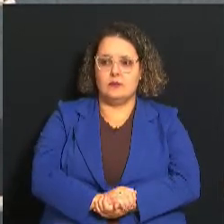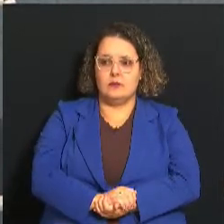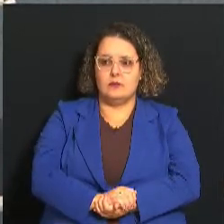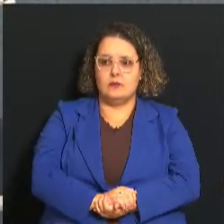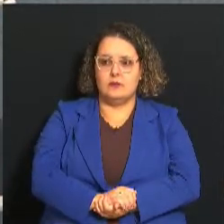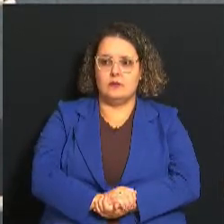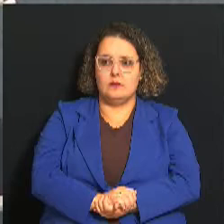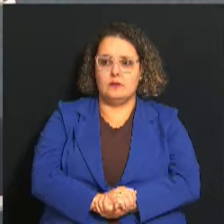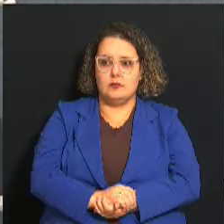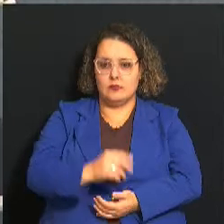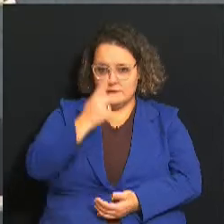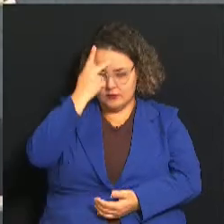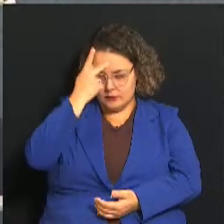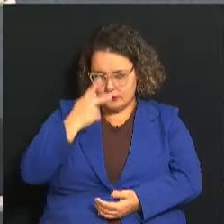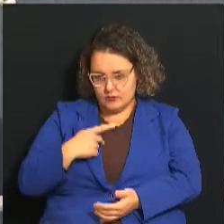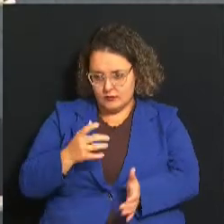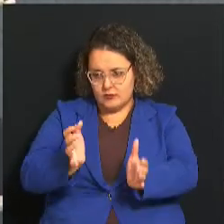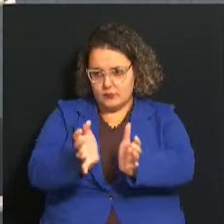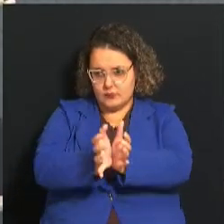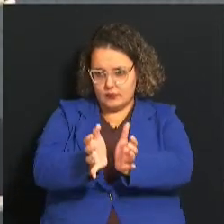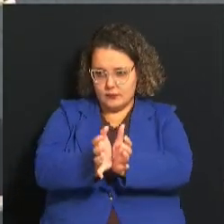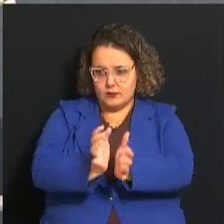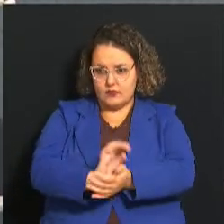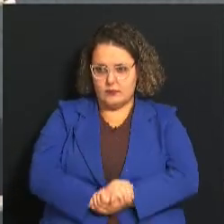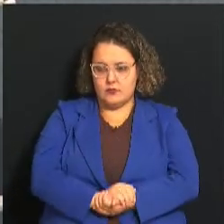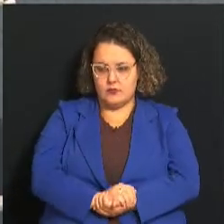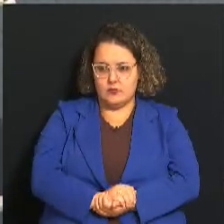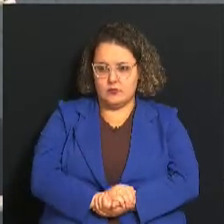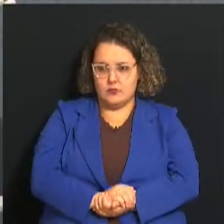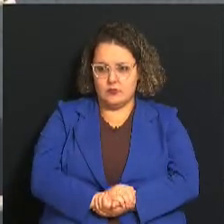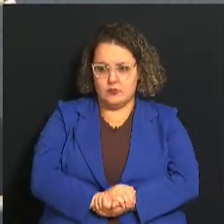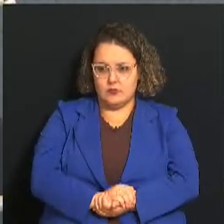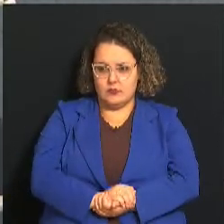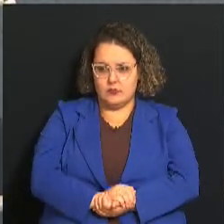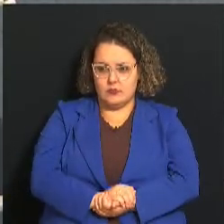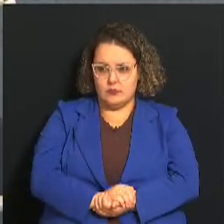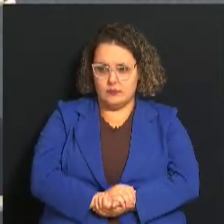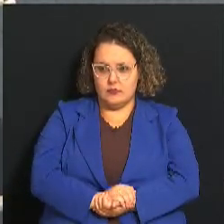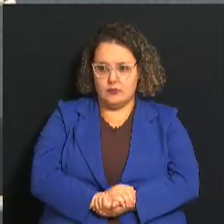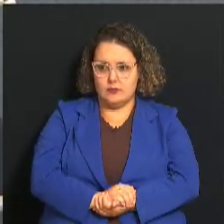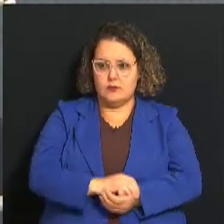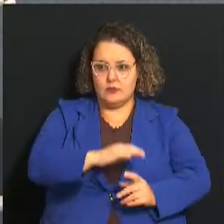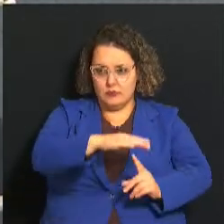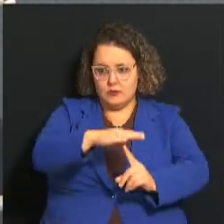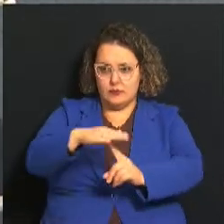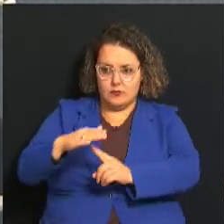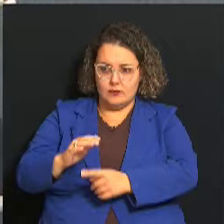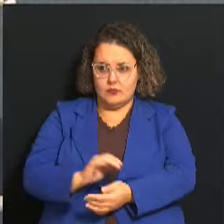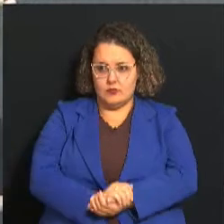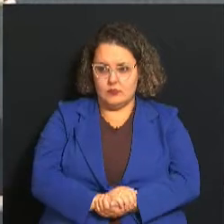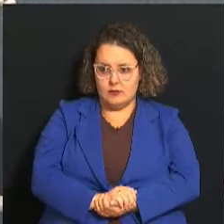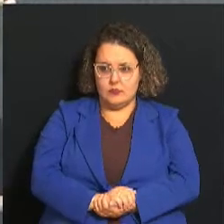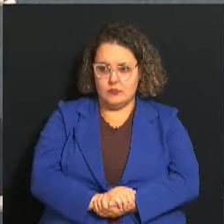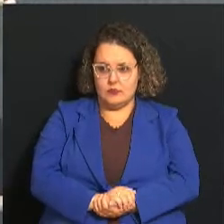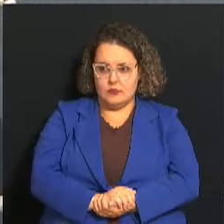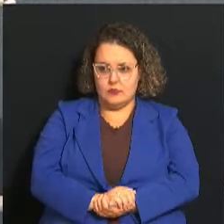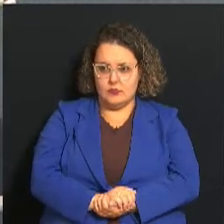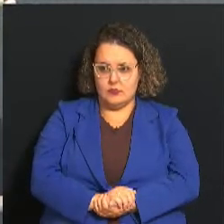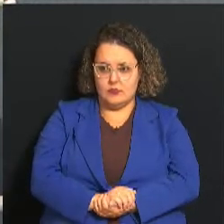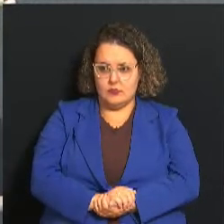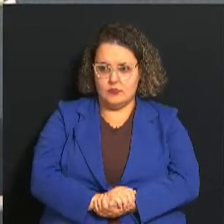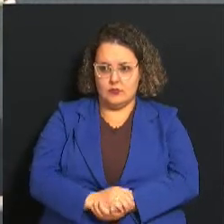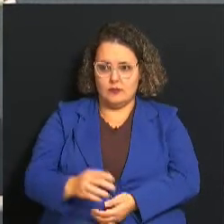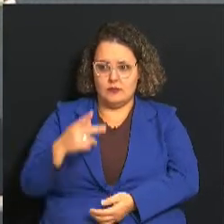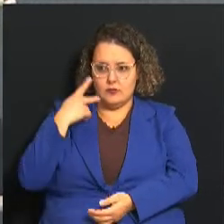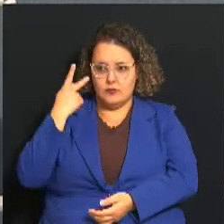própria comissão, a comissão De meio ambiente. de meio ambiente que o